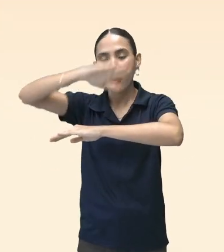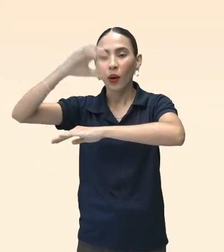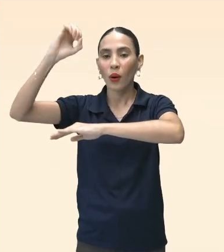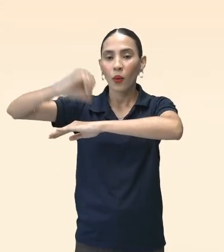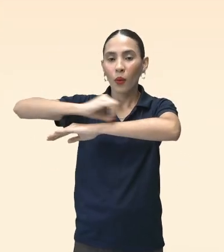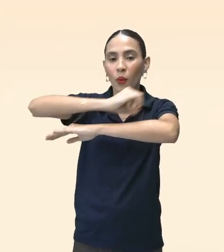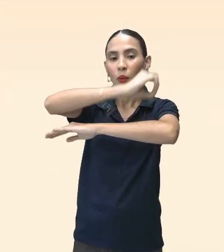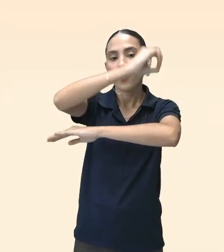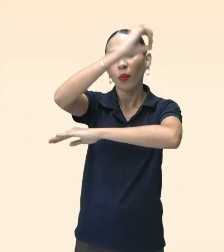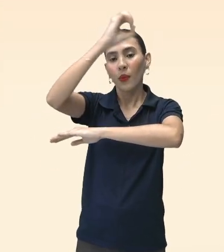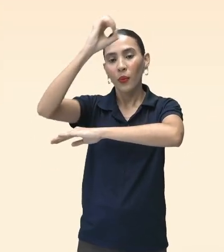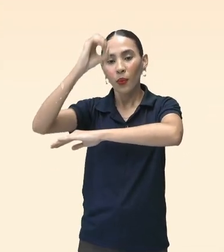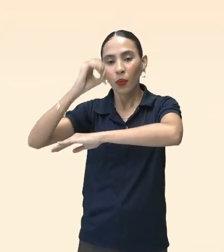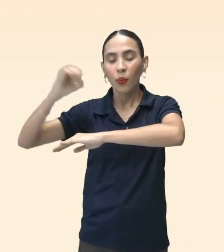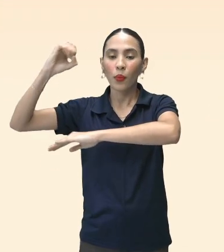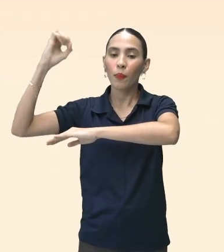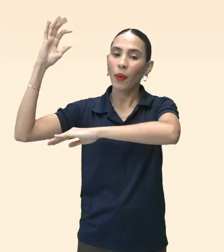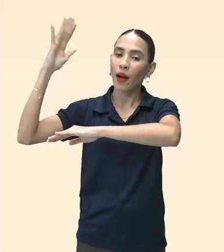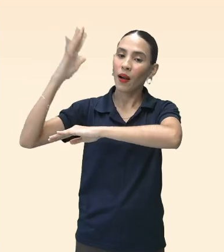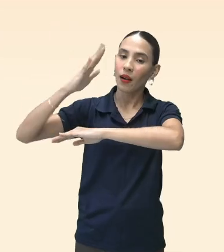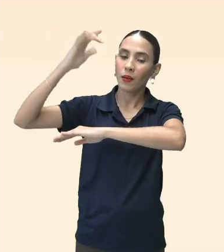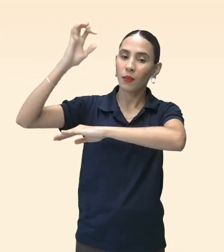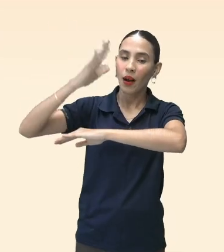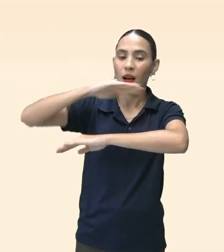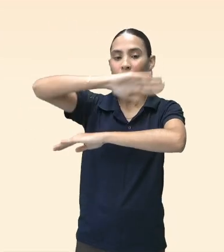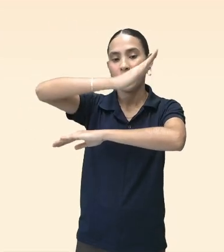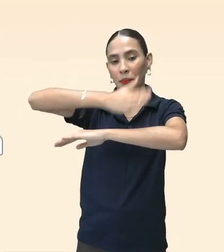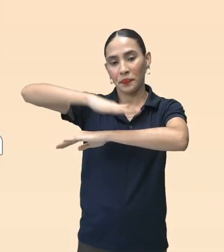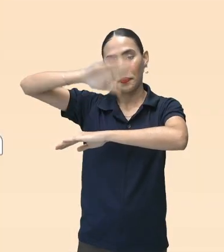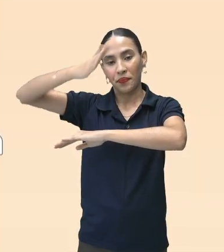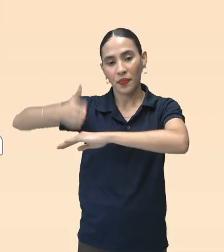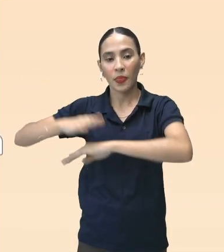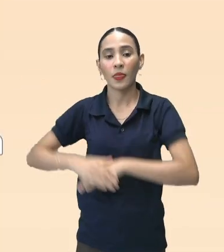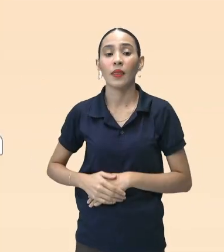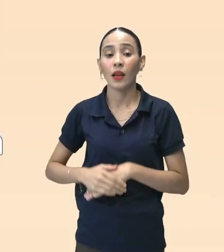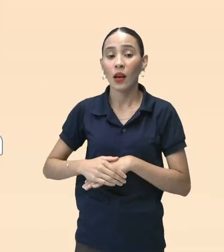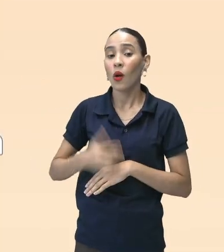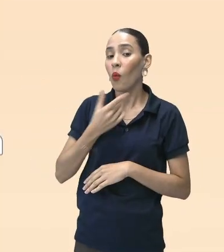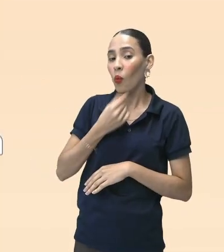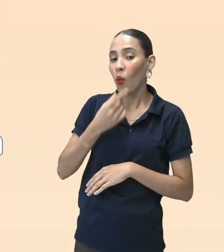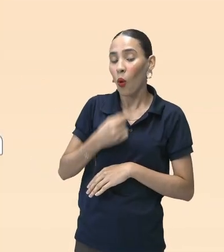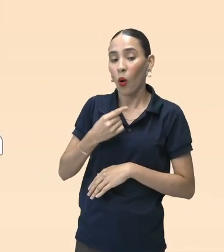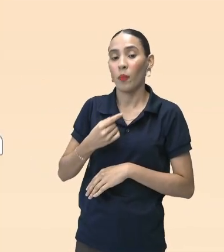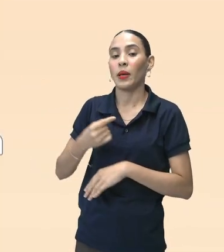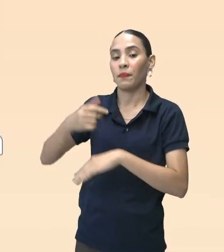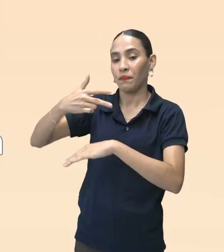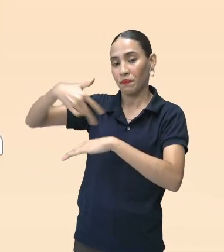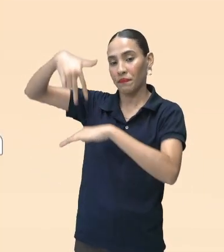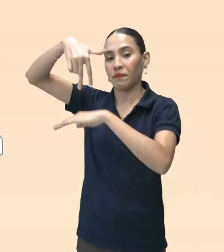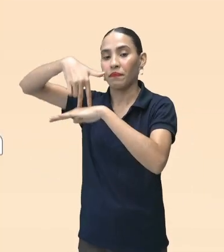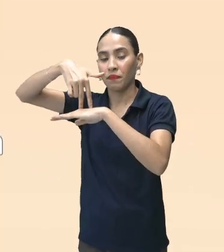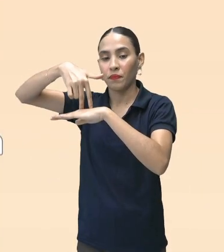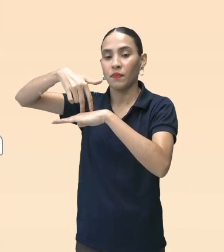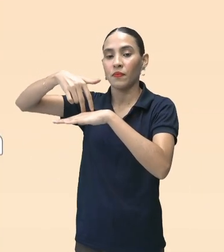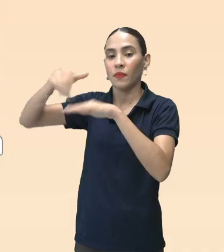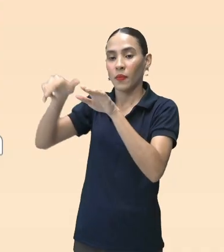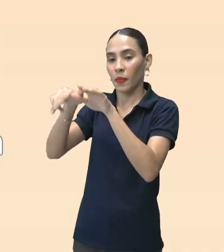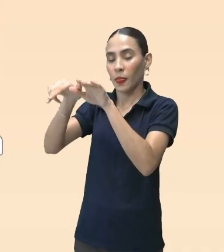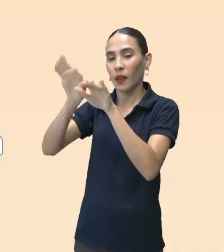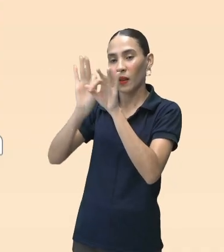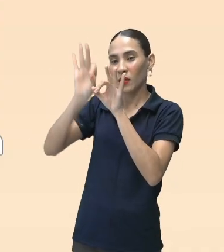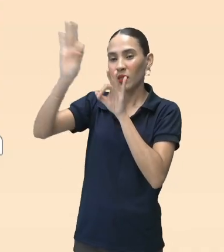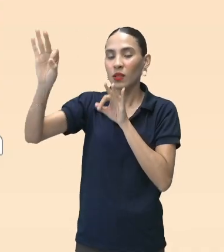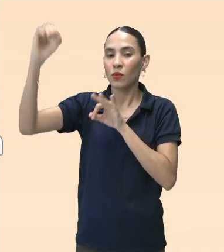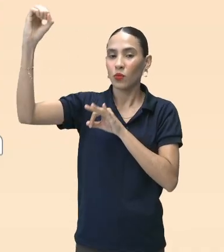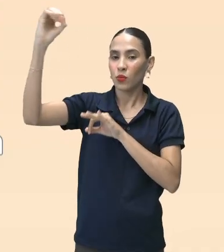estava nascendo e dourava os picos das montanhas. O naturalista segurou-a firmemente, bem na direção do